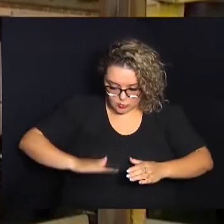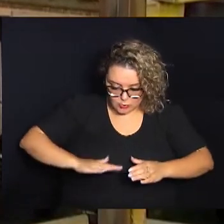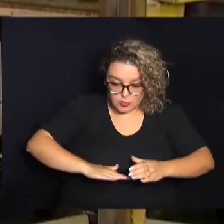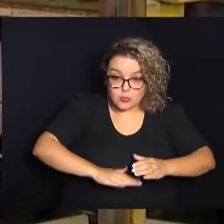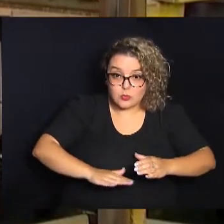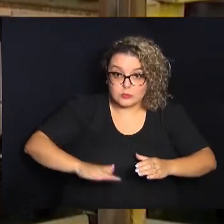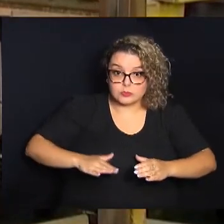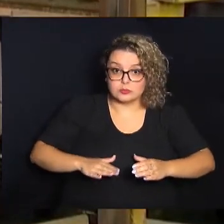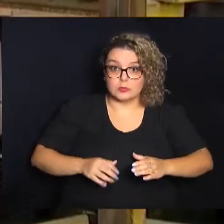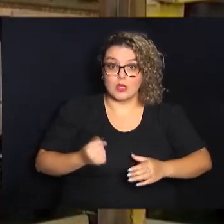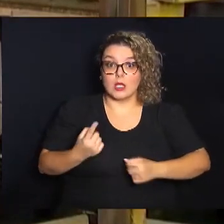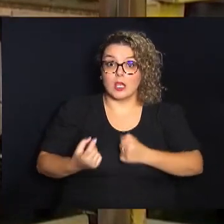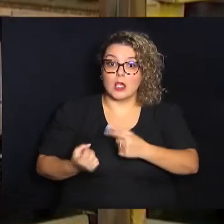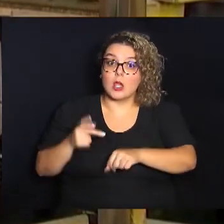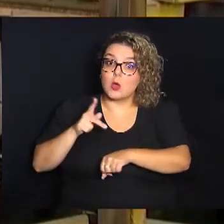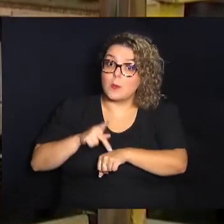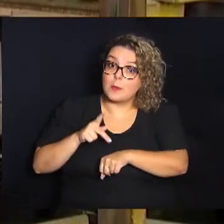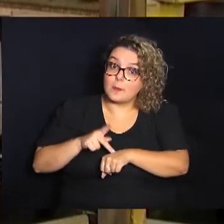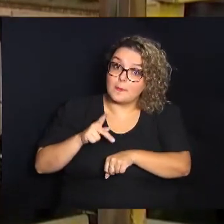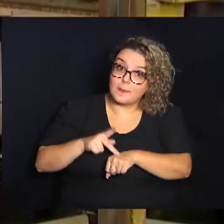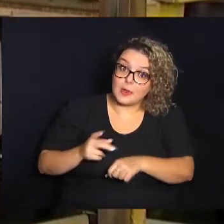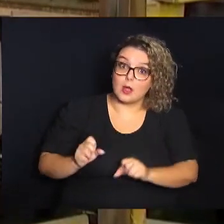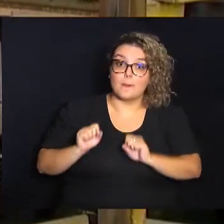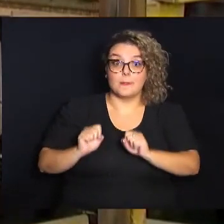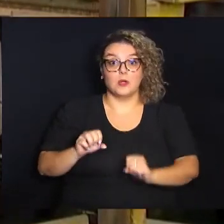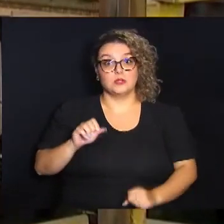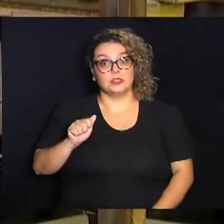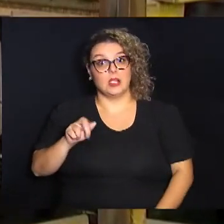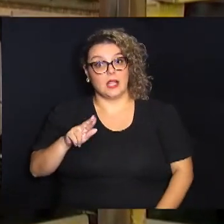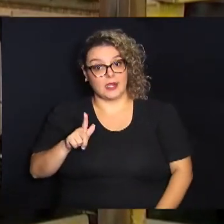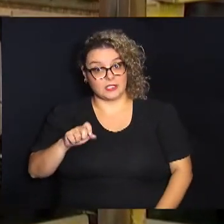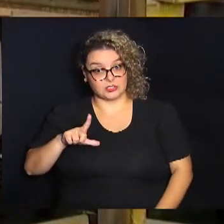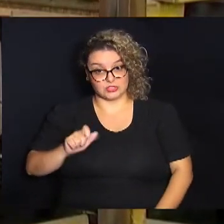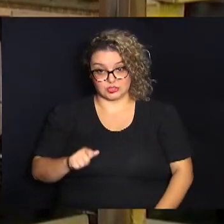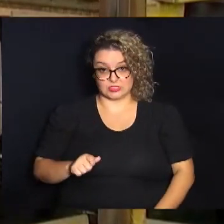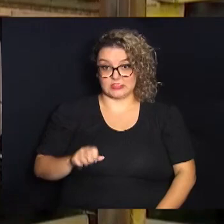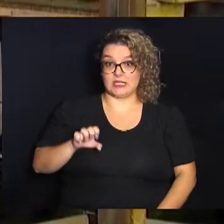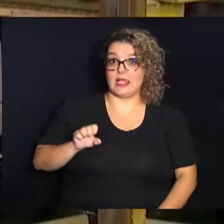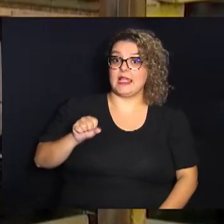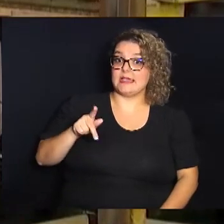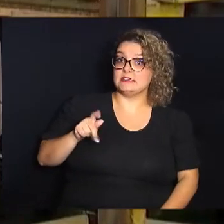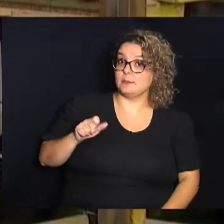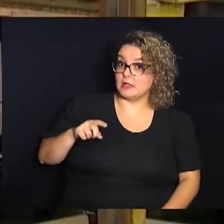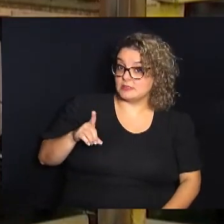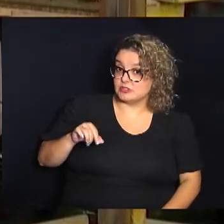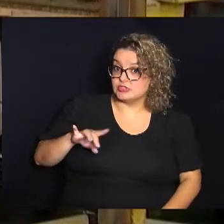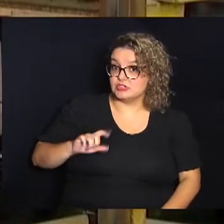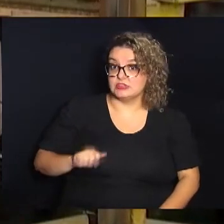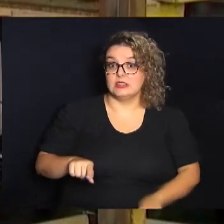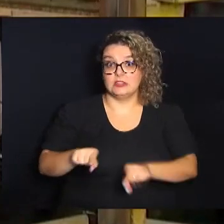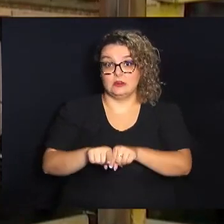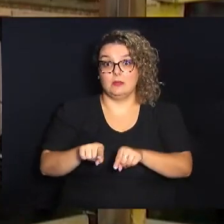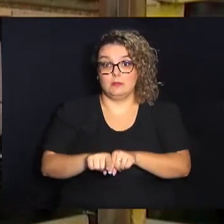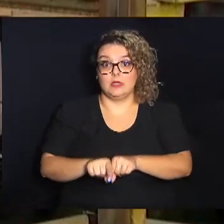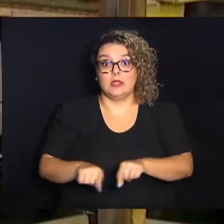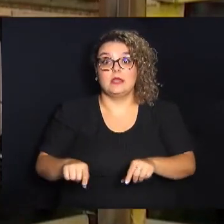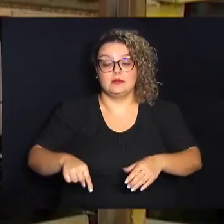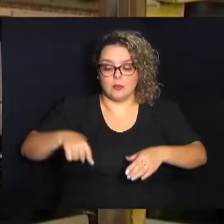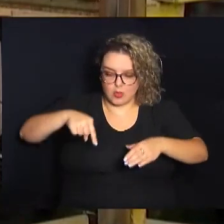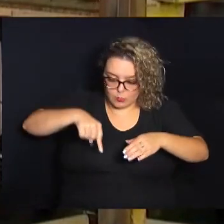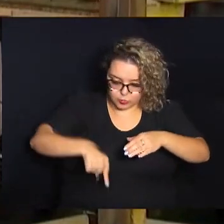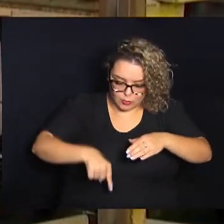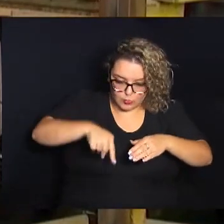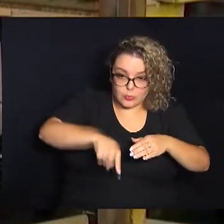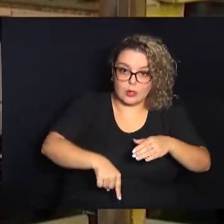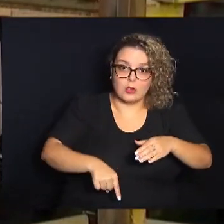fundinho, algumas pedrinhas, pode ser argila expandida também. E não se esquecer também de fazer um furinho ali no vaso, né, para não